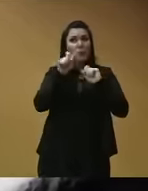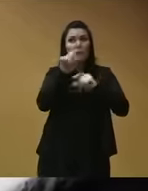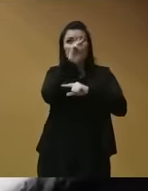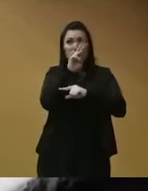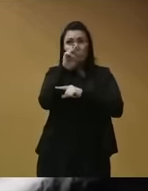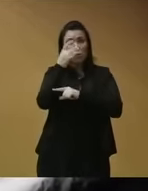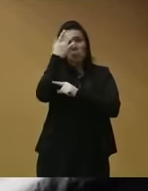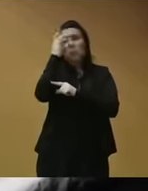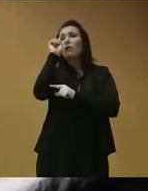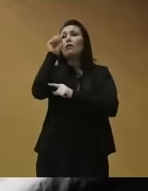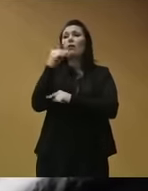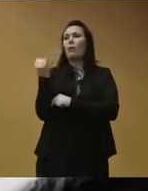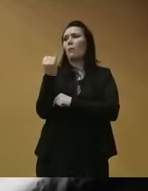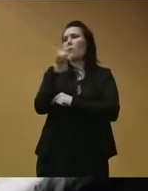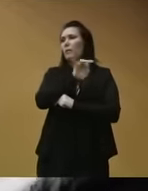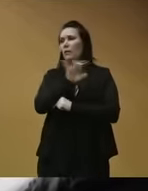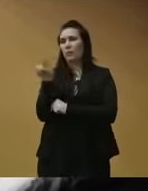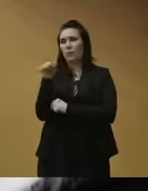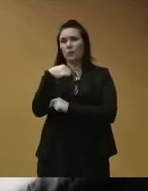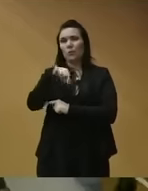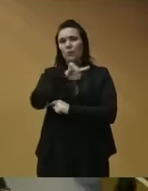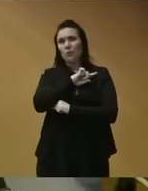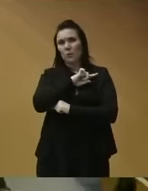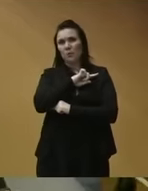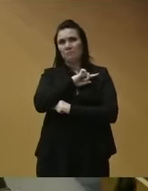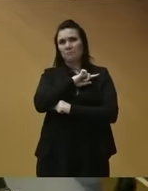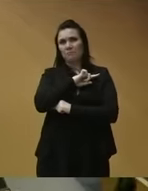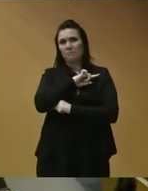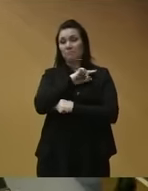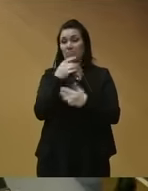de nós, individualmente.